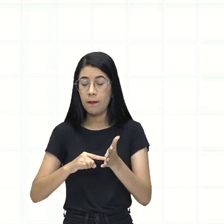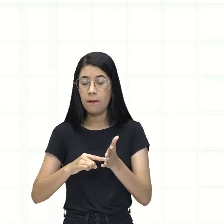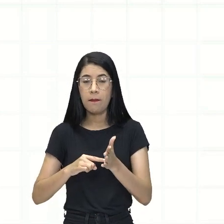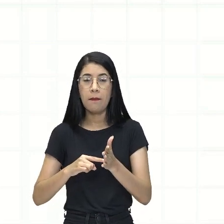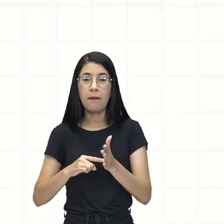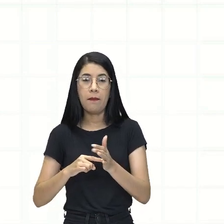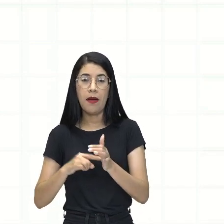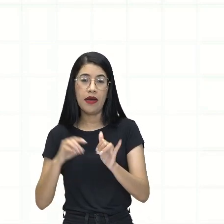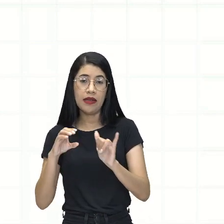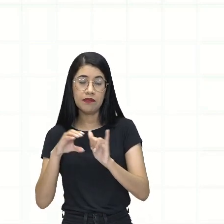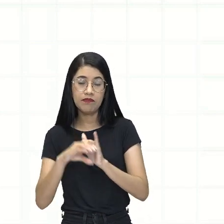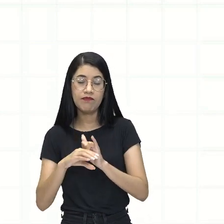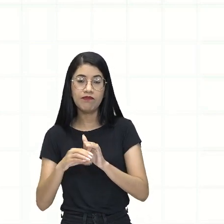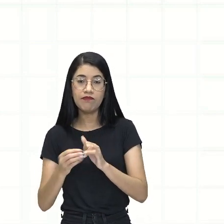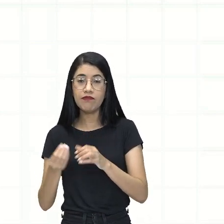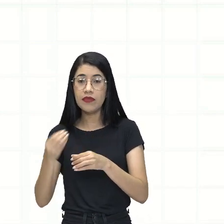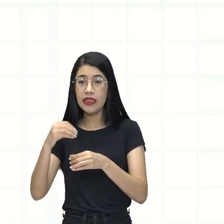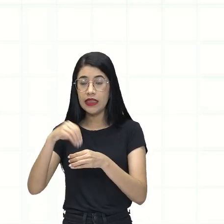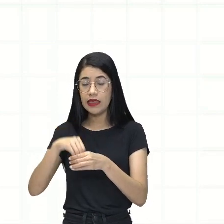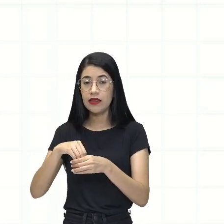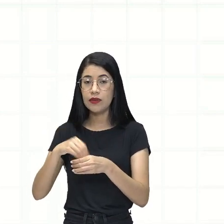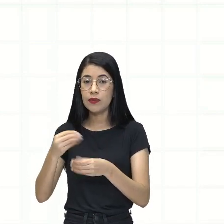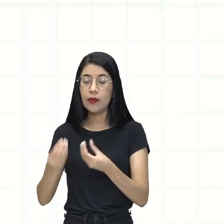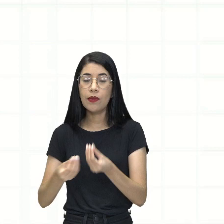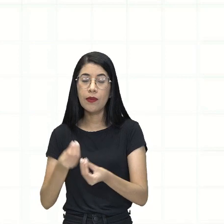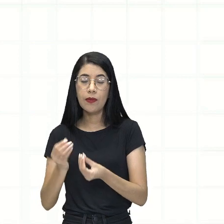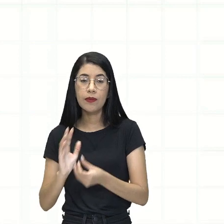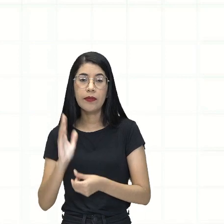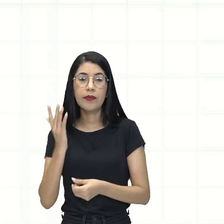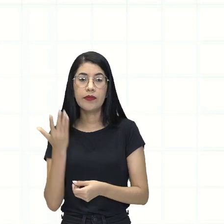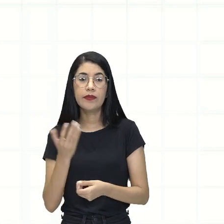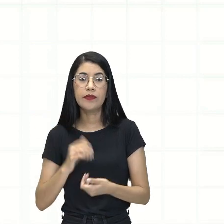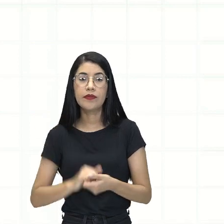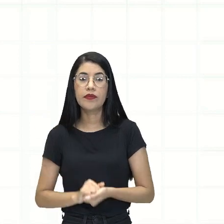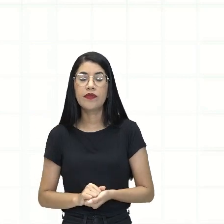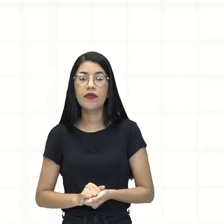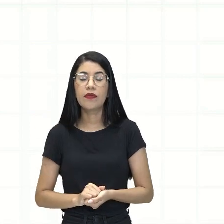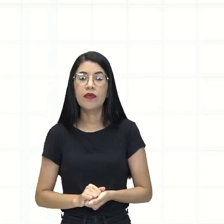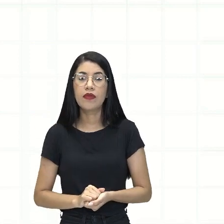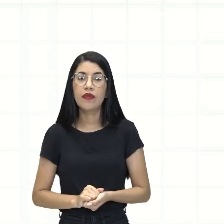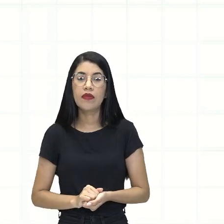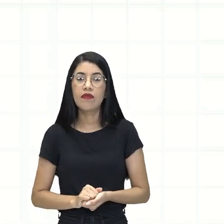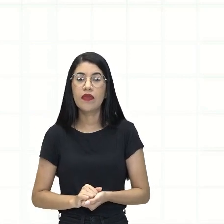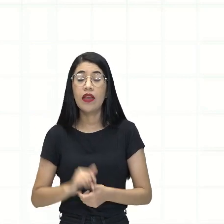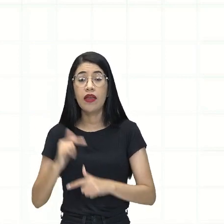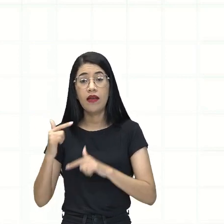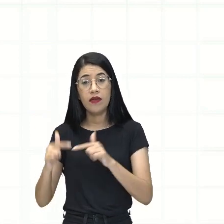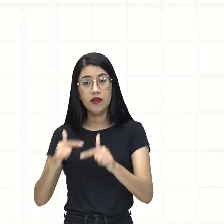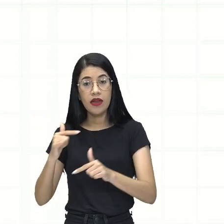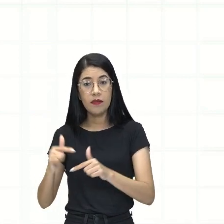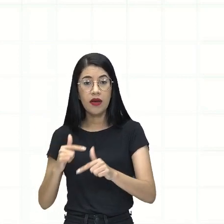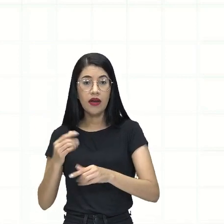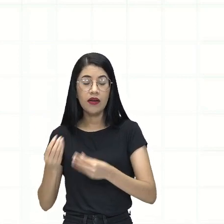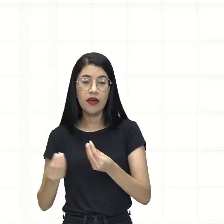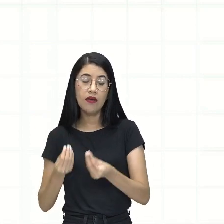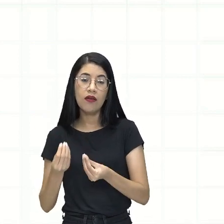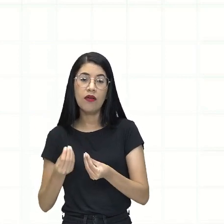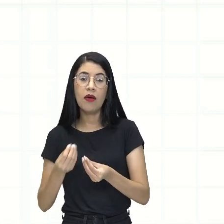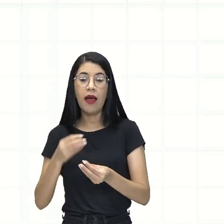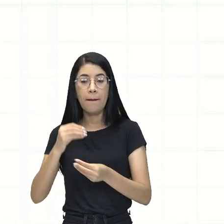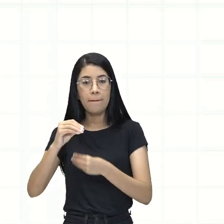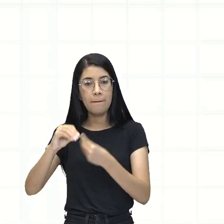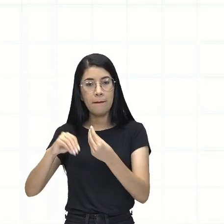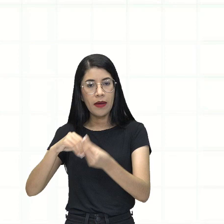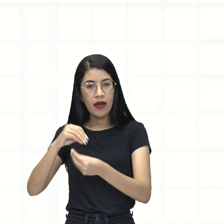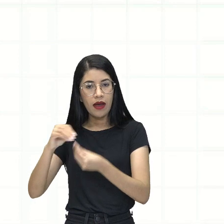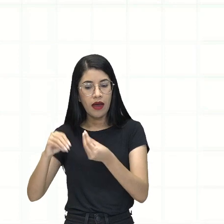de combustão interna. E aí, nessas máquinas, o fluido de trabalho é justamente a